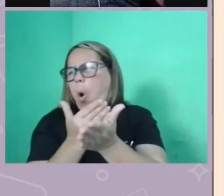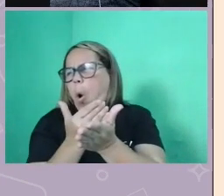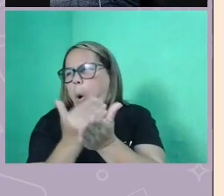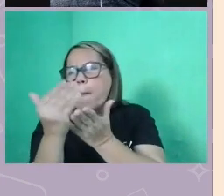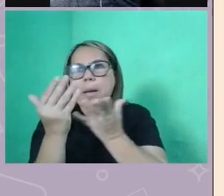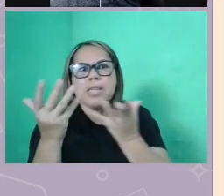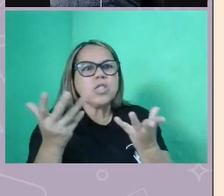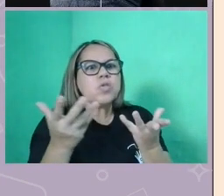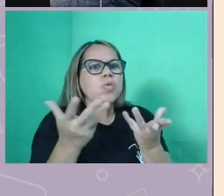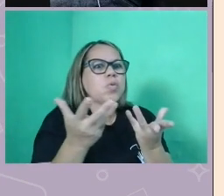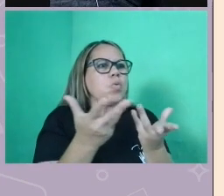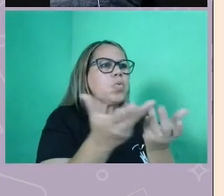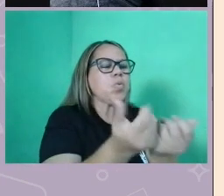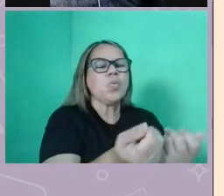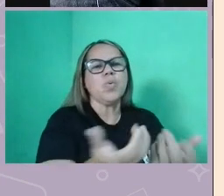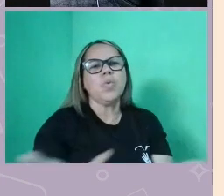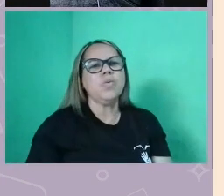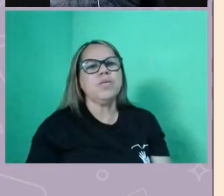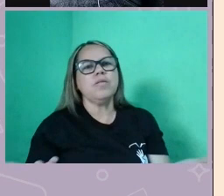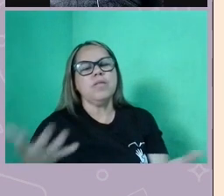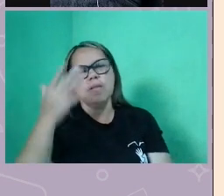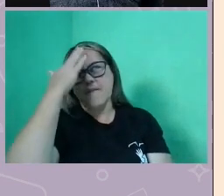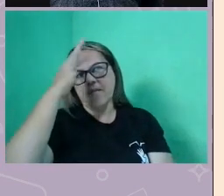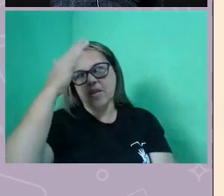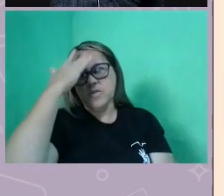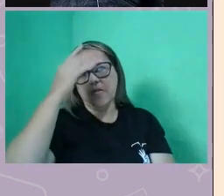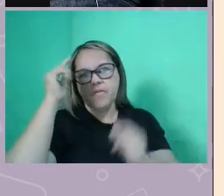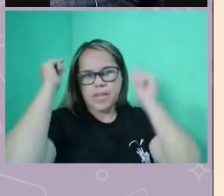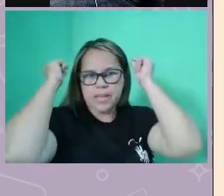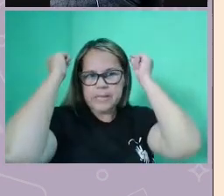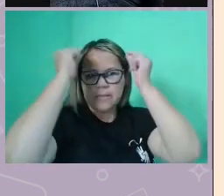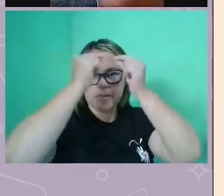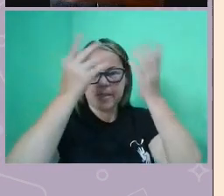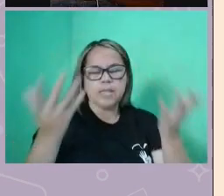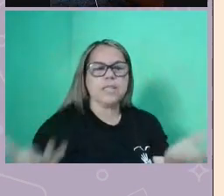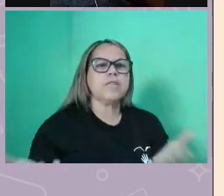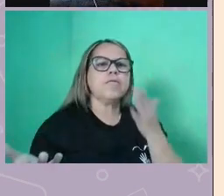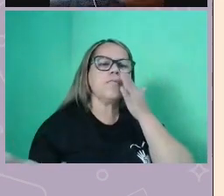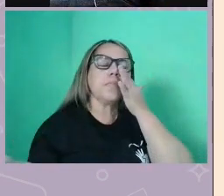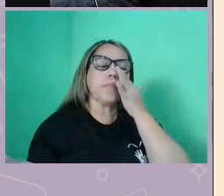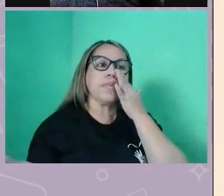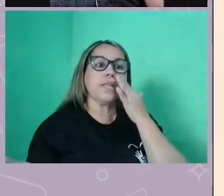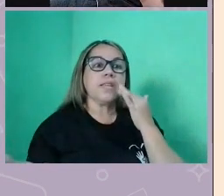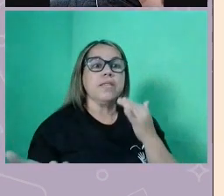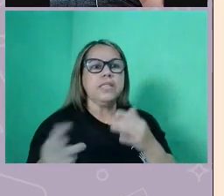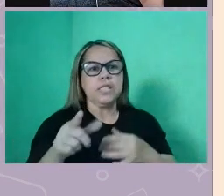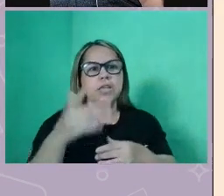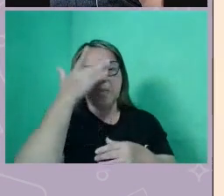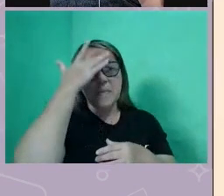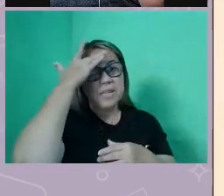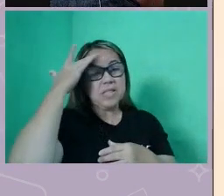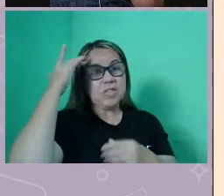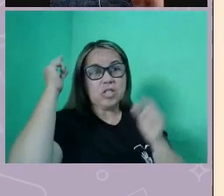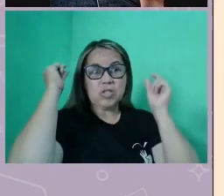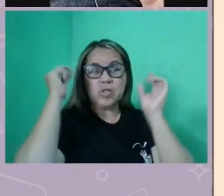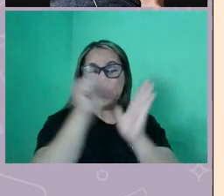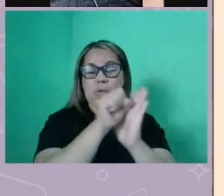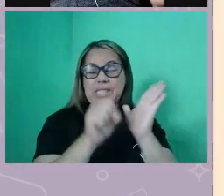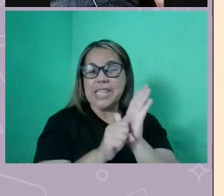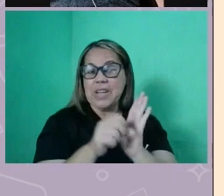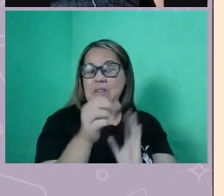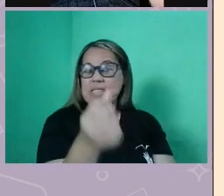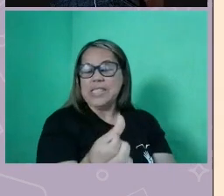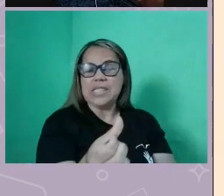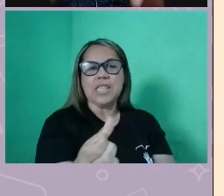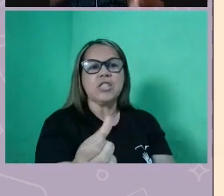início o start na filosofia grega são os caras do século VI antes de Cristo da transição do